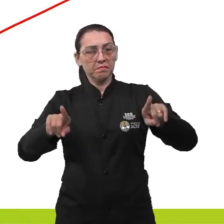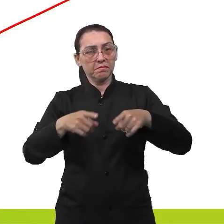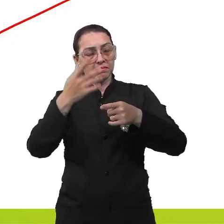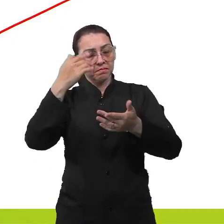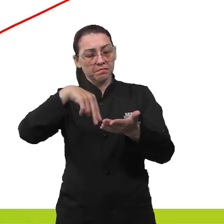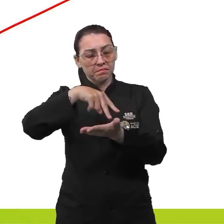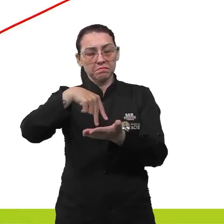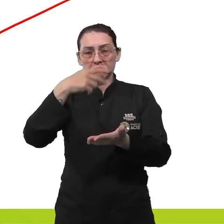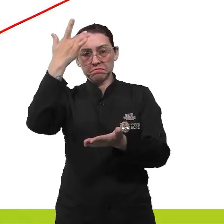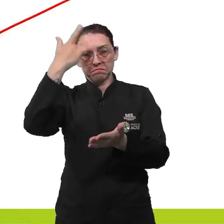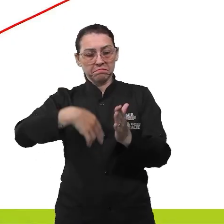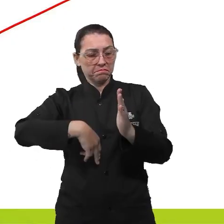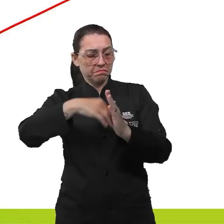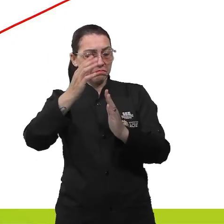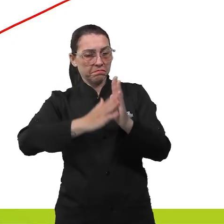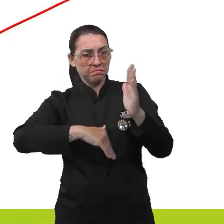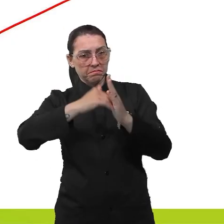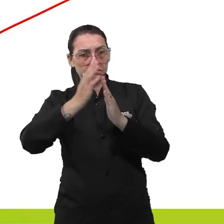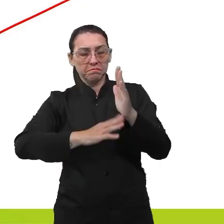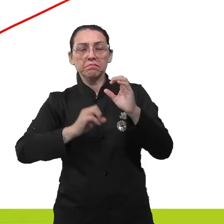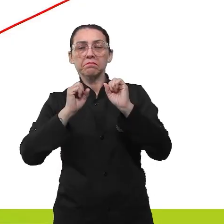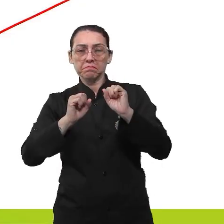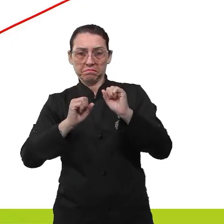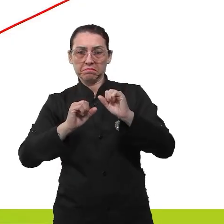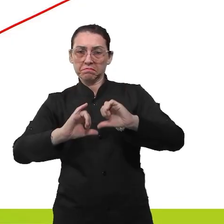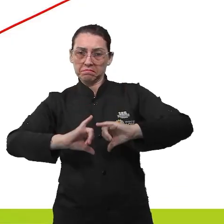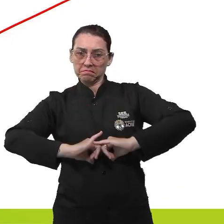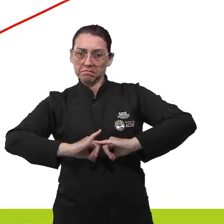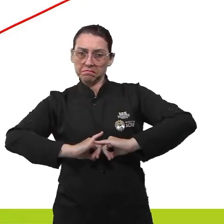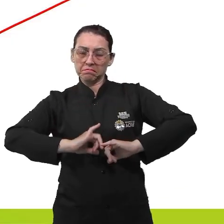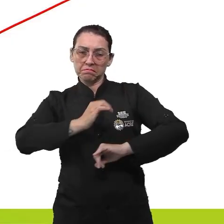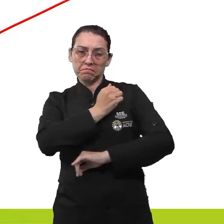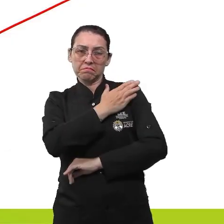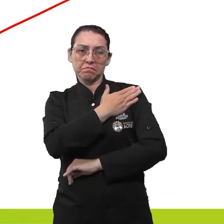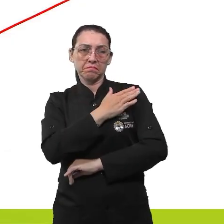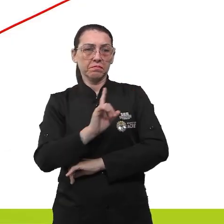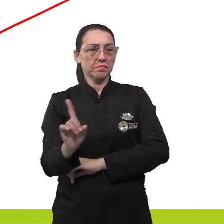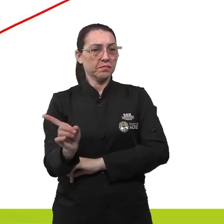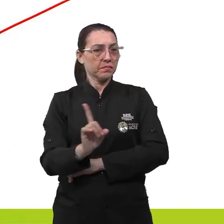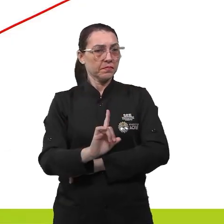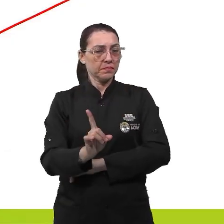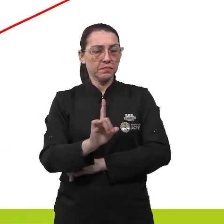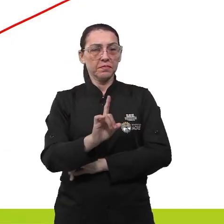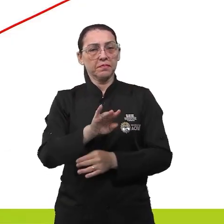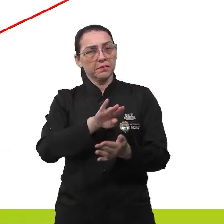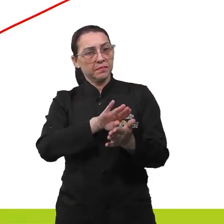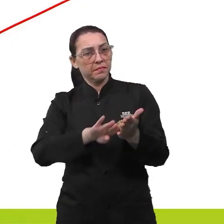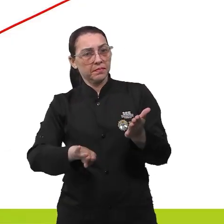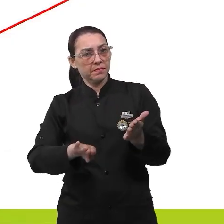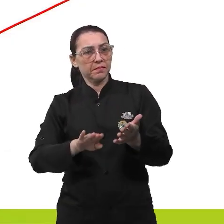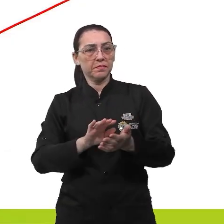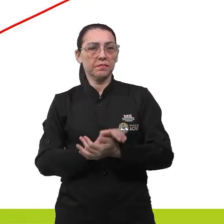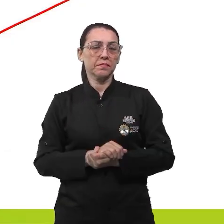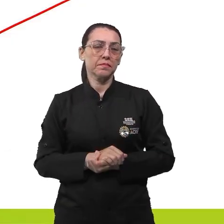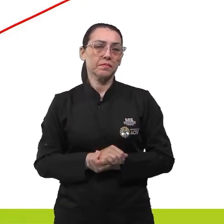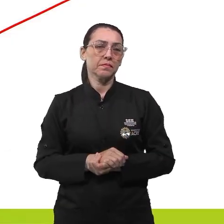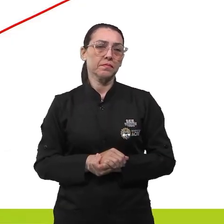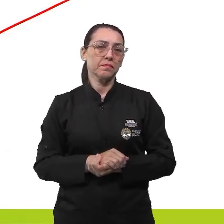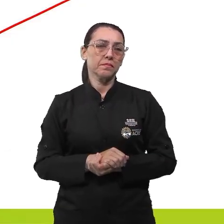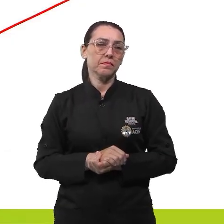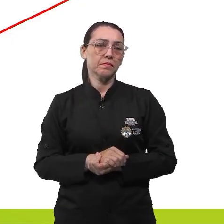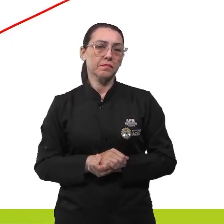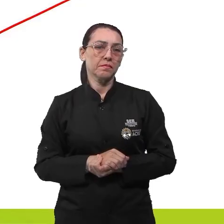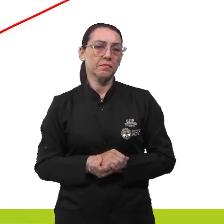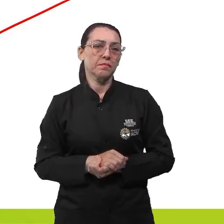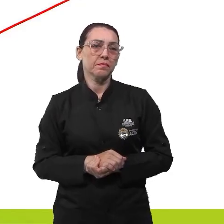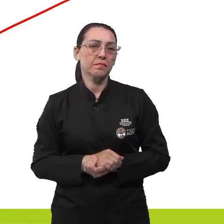sei pintar, então eu posso sofrer preconceito, é isso? Não. Então, também não é a nossa alternativa correta aqui,